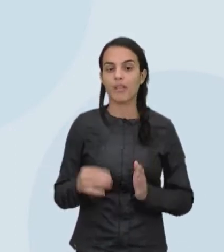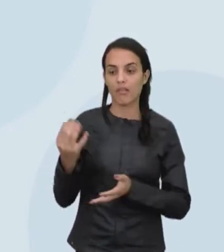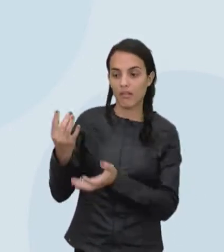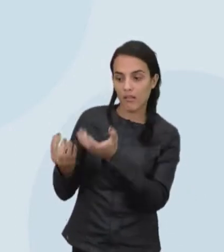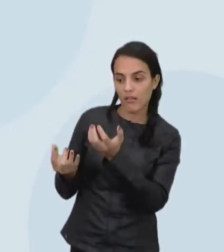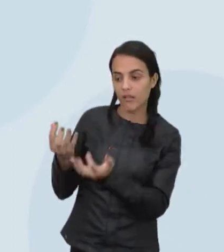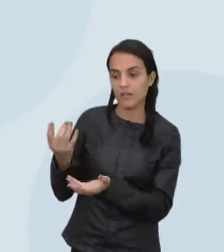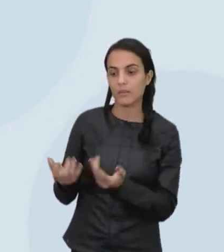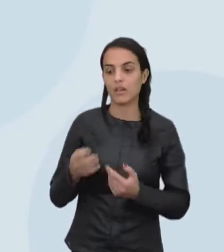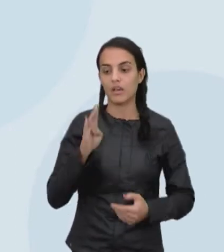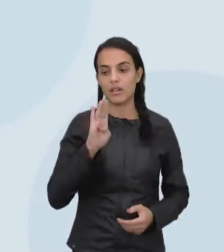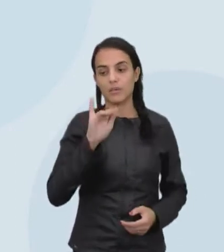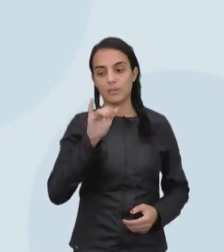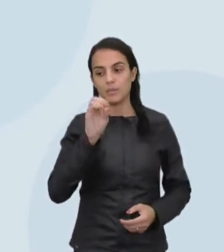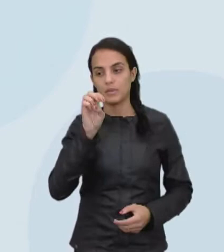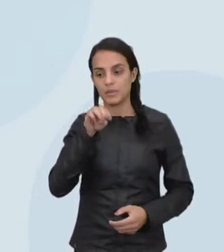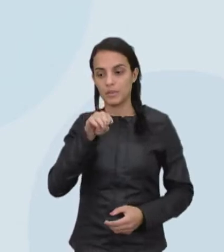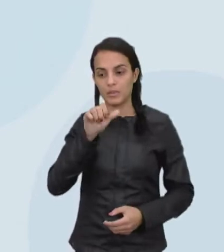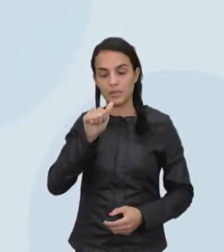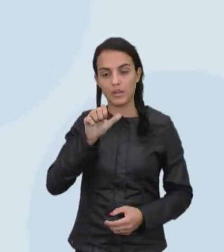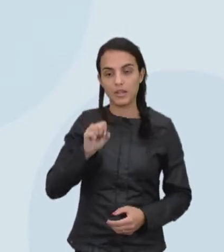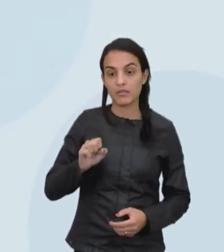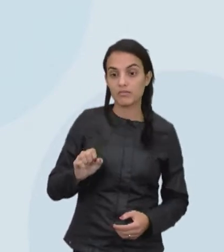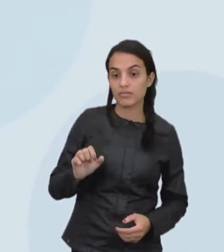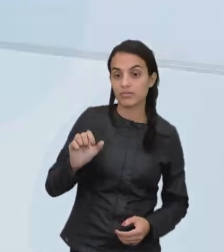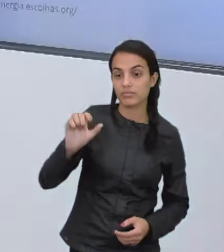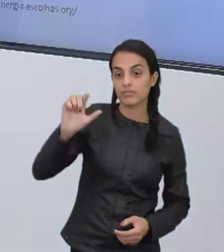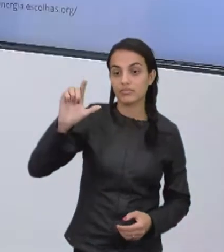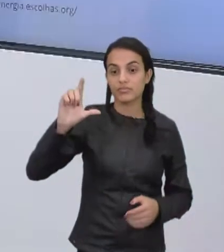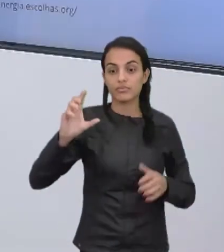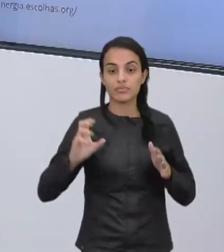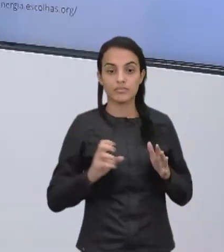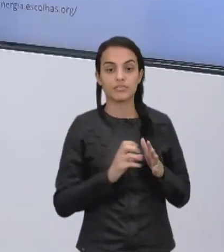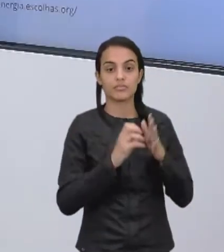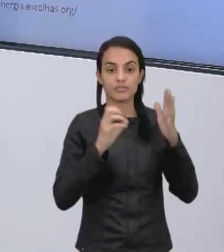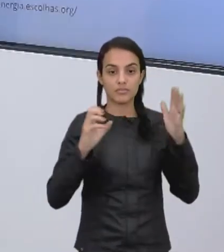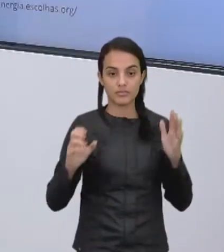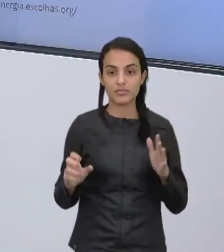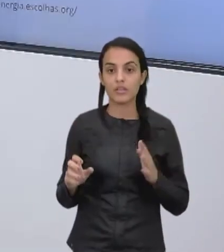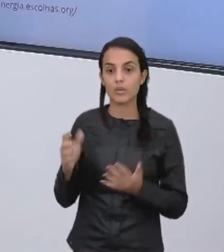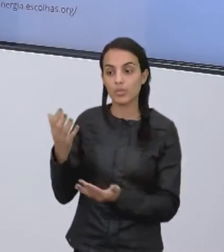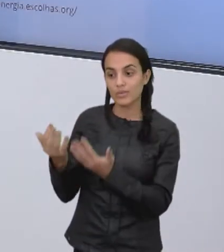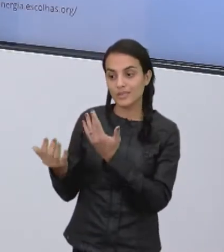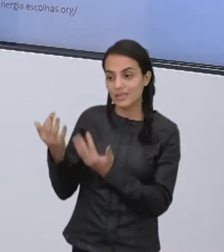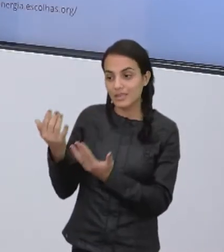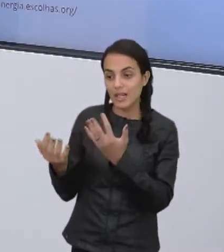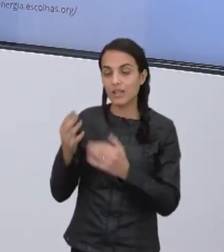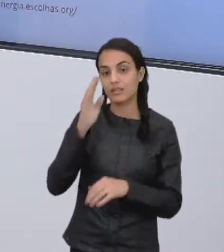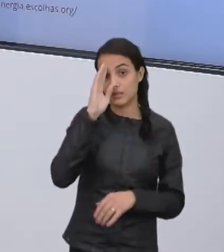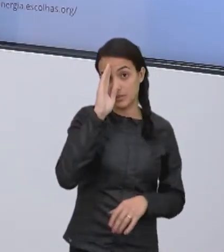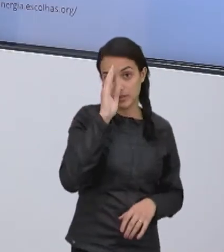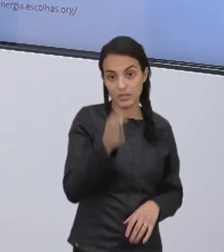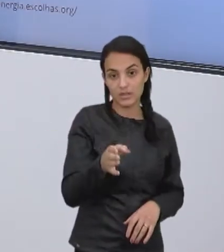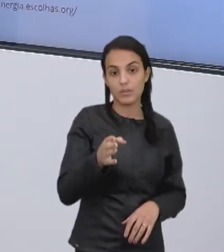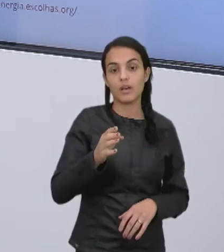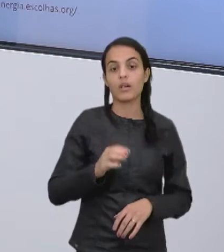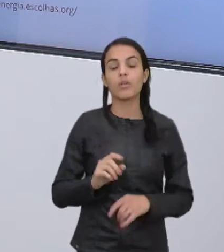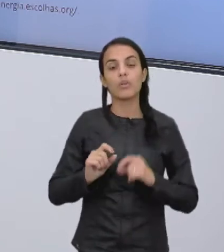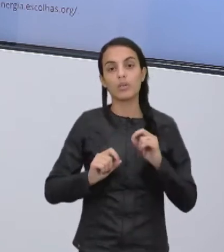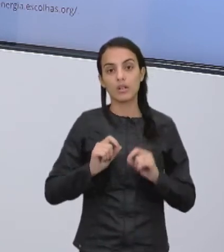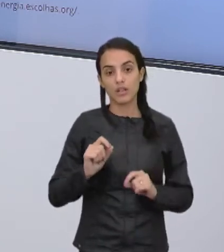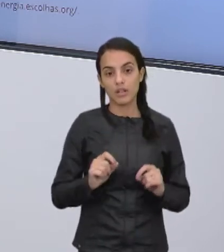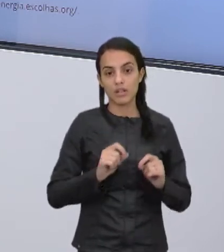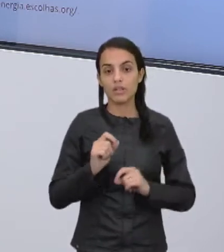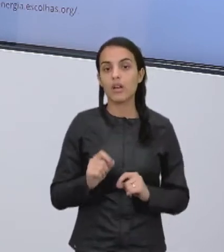aumenta só um pouco o efeito estufa, porque os gases que são, o principal gás, né, do efeito estufa é